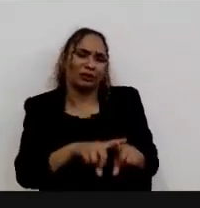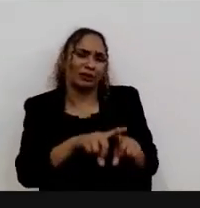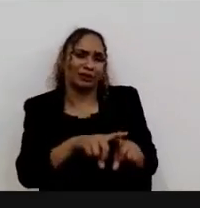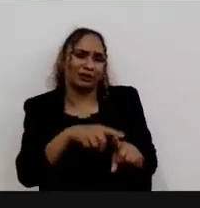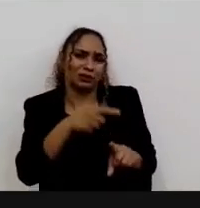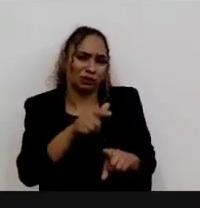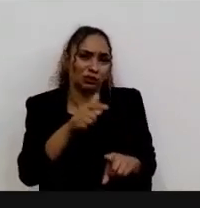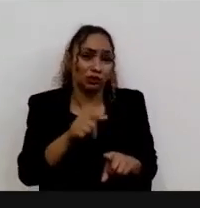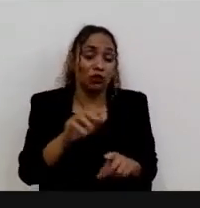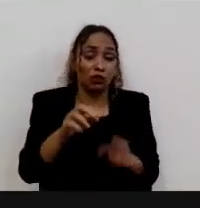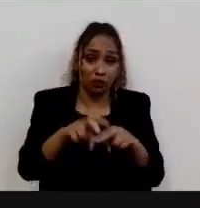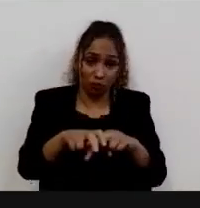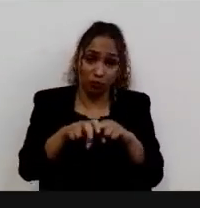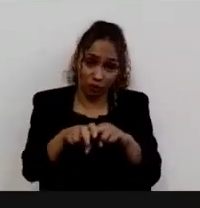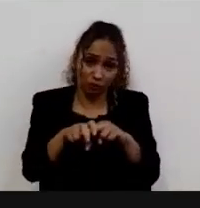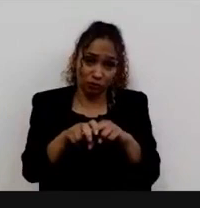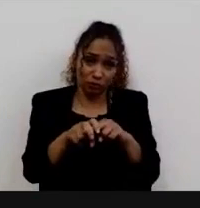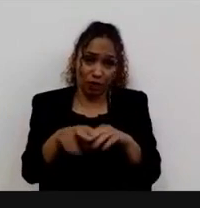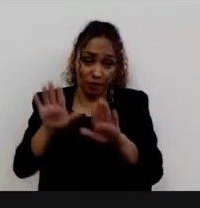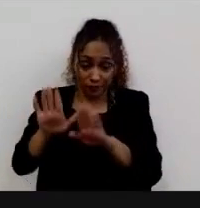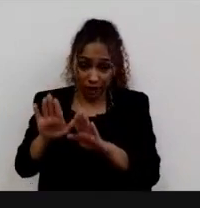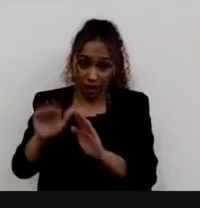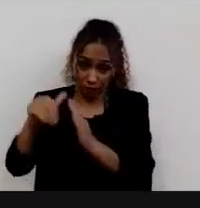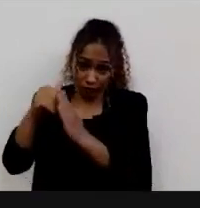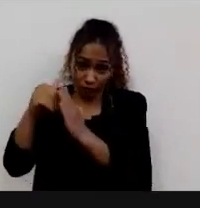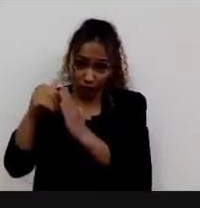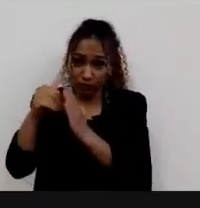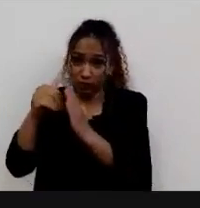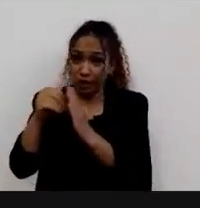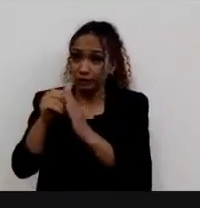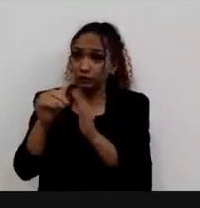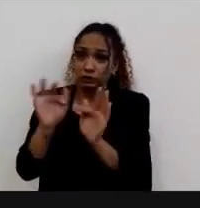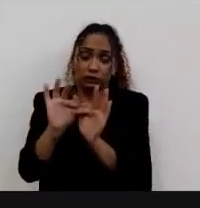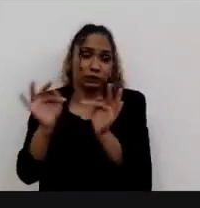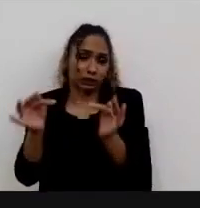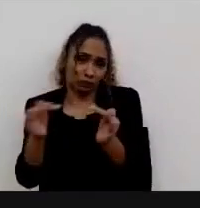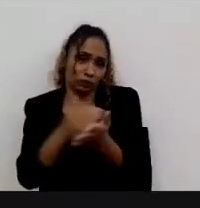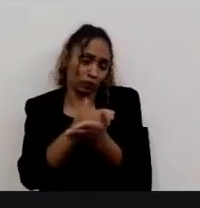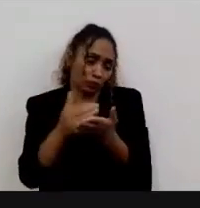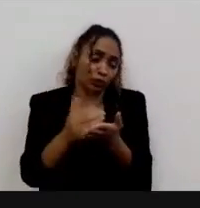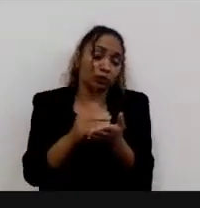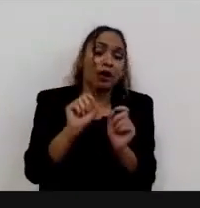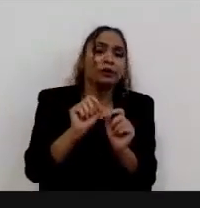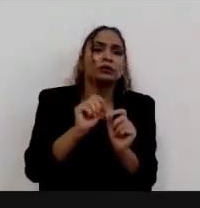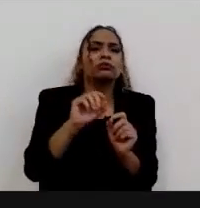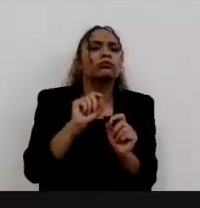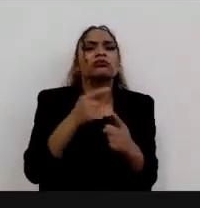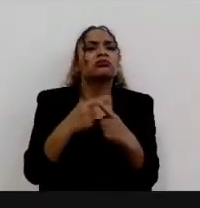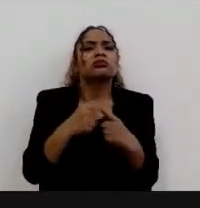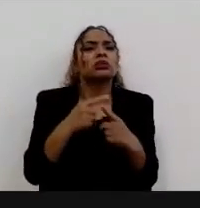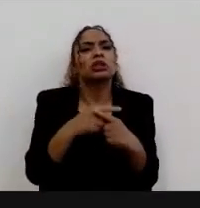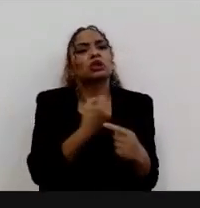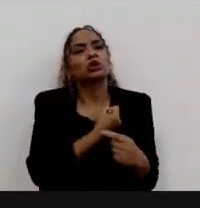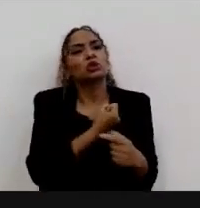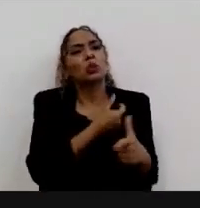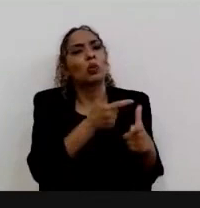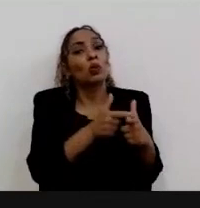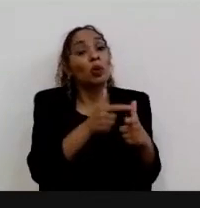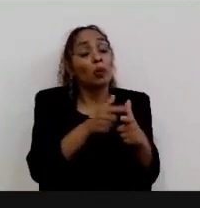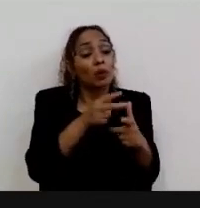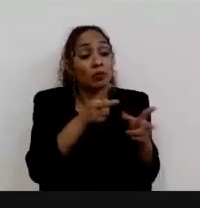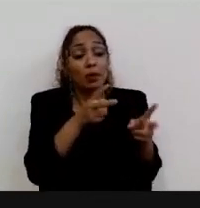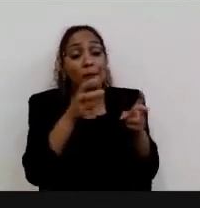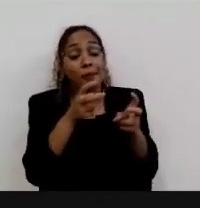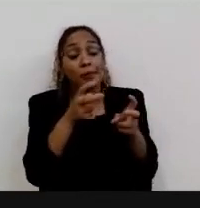Por isso que eu fiquei no Senado, que é um universo mais tranquilo inicialmente. E por que esses números representam um problema, né, na